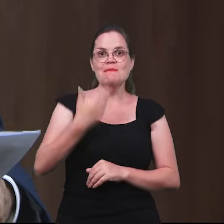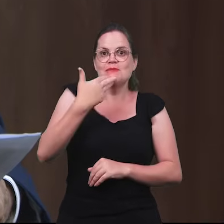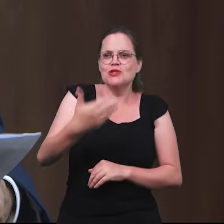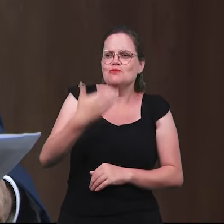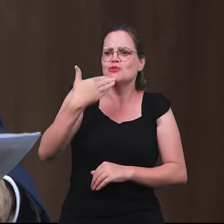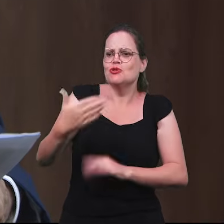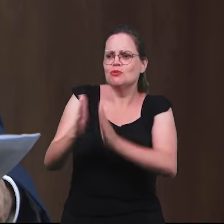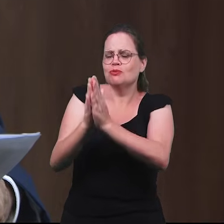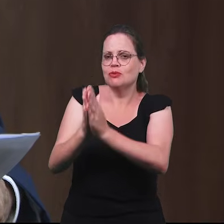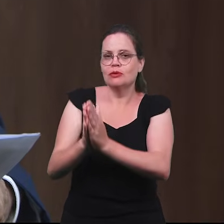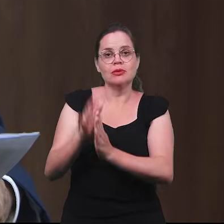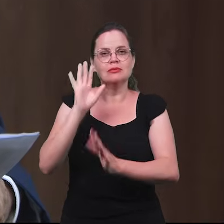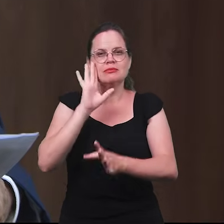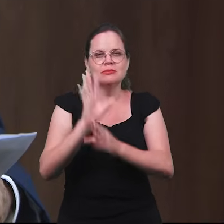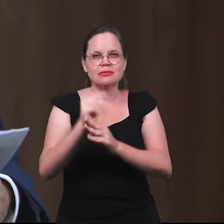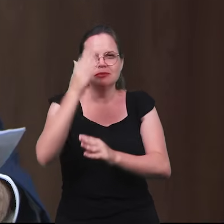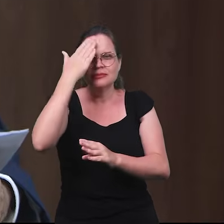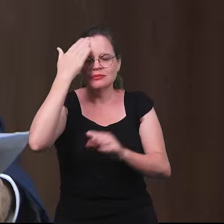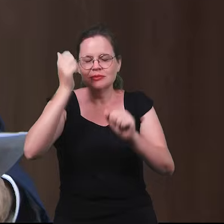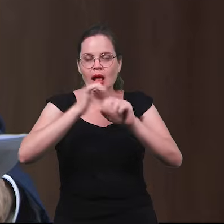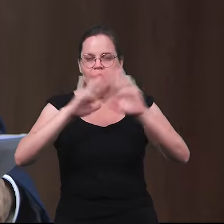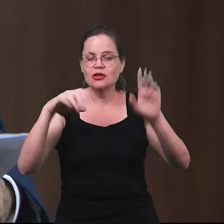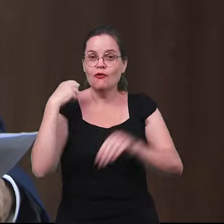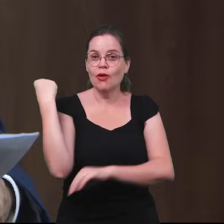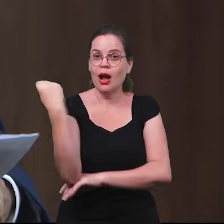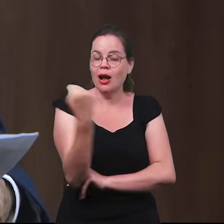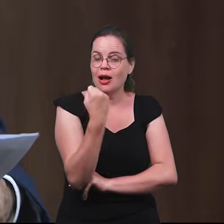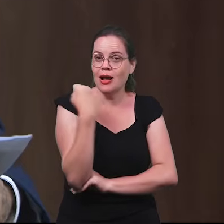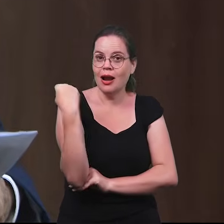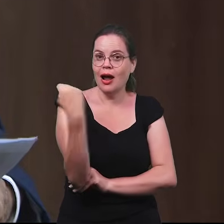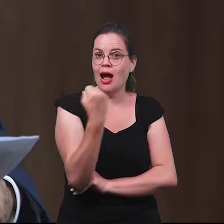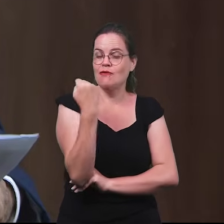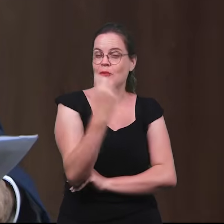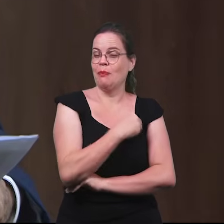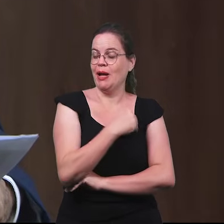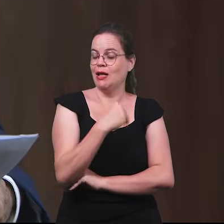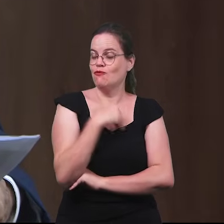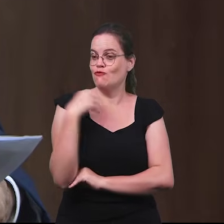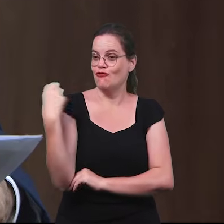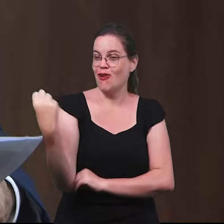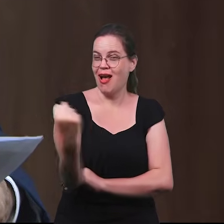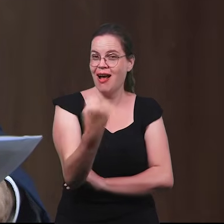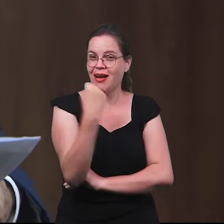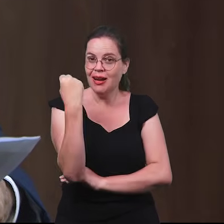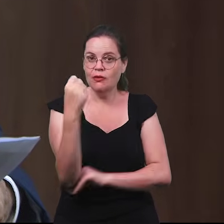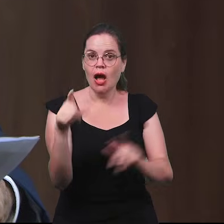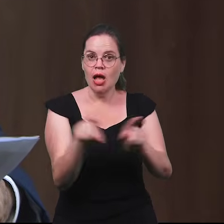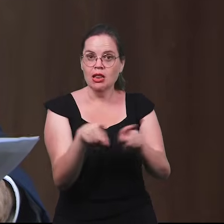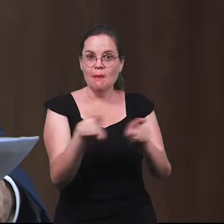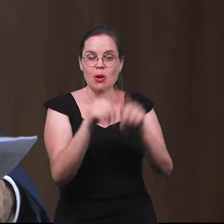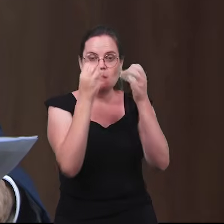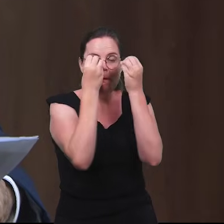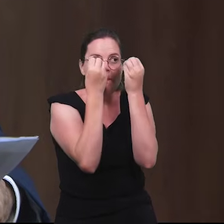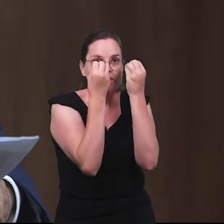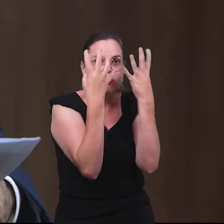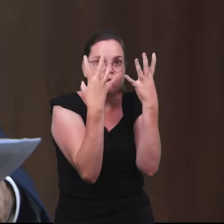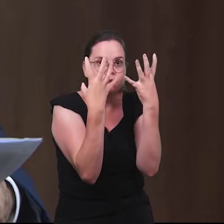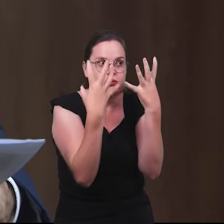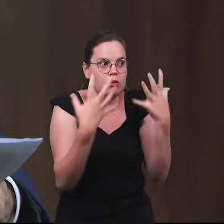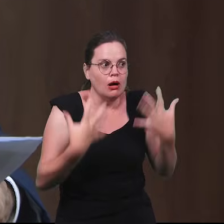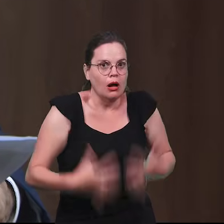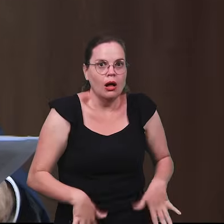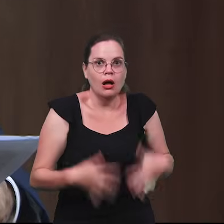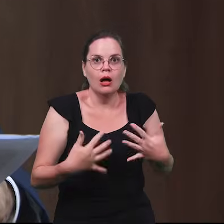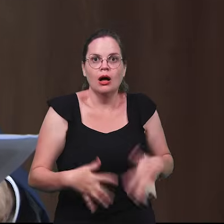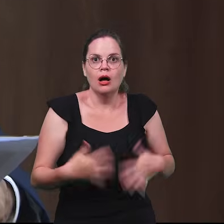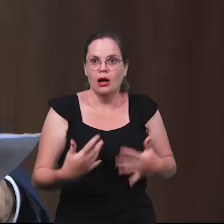uma gravidade tão grande e de um espanto tão grande que ele chega a oferecer o